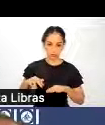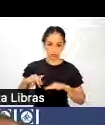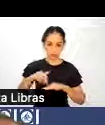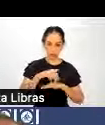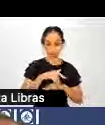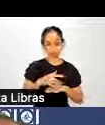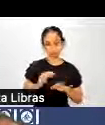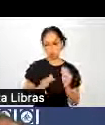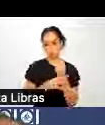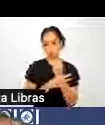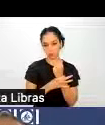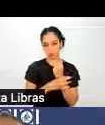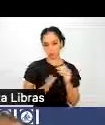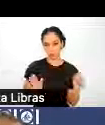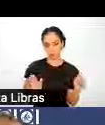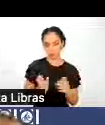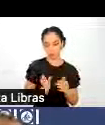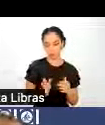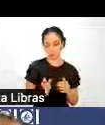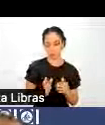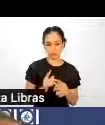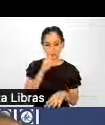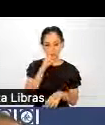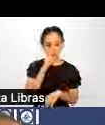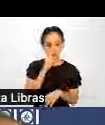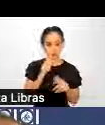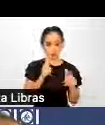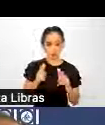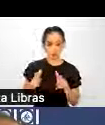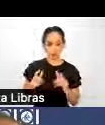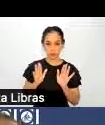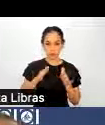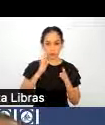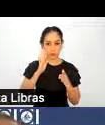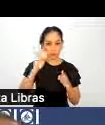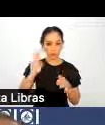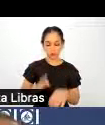segurança, encurtar, né, e reduzir o perigo nesses pontos que são os principais.